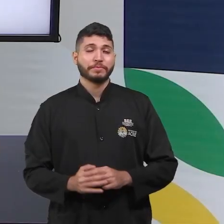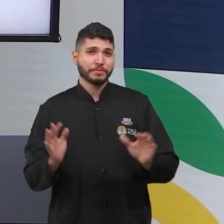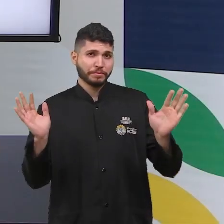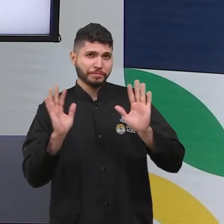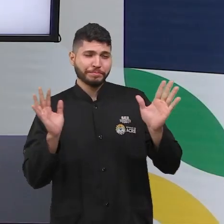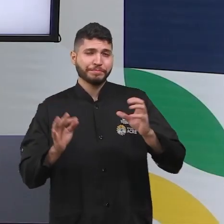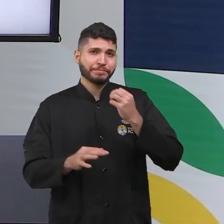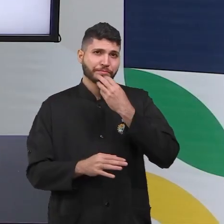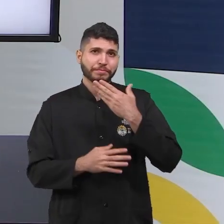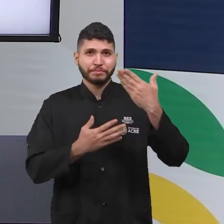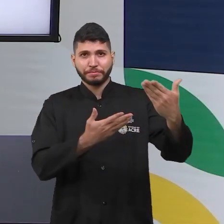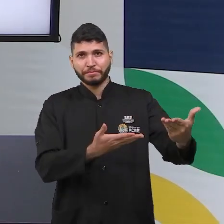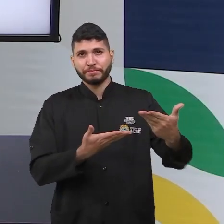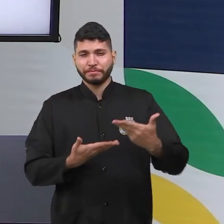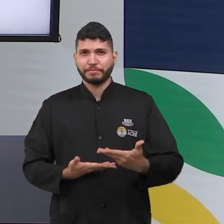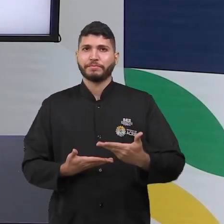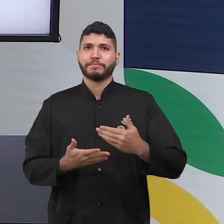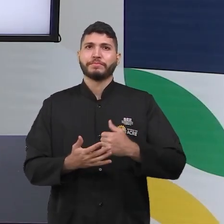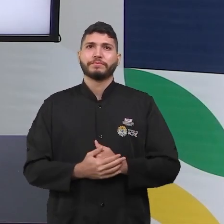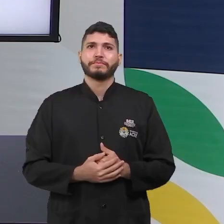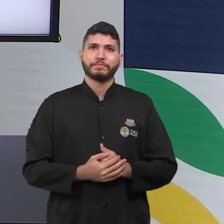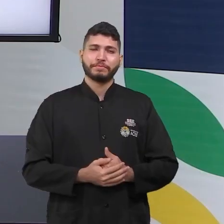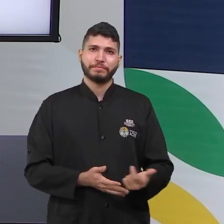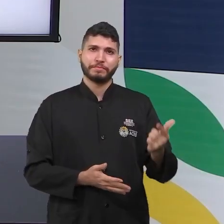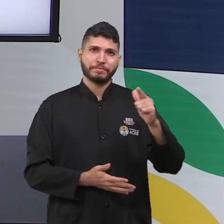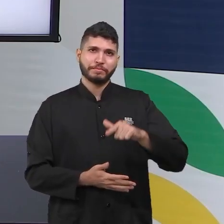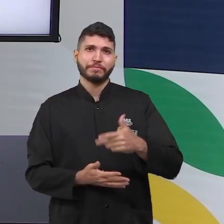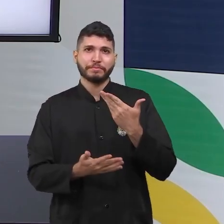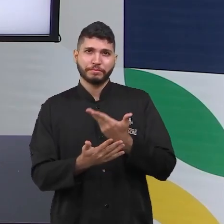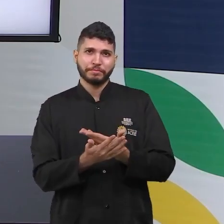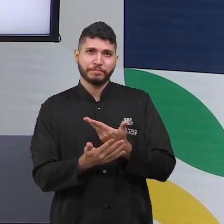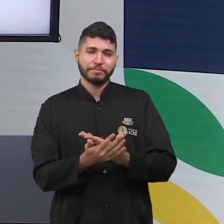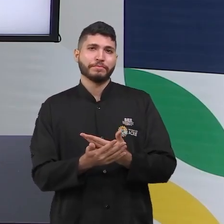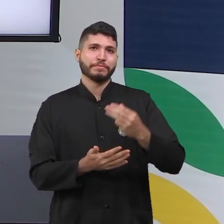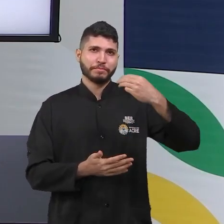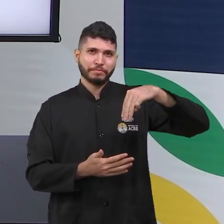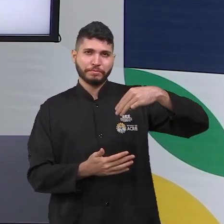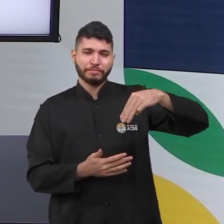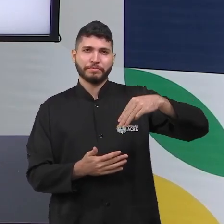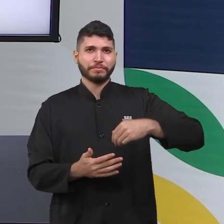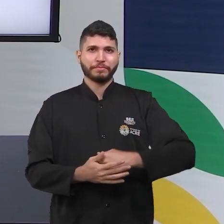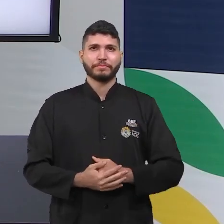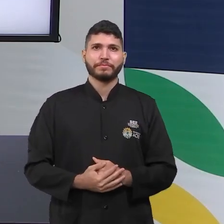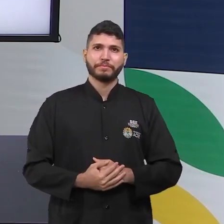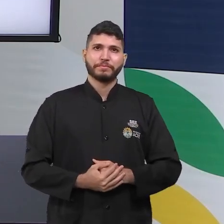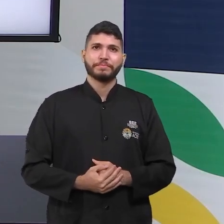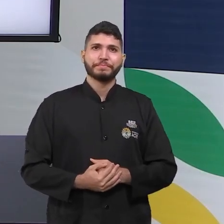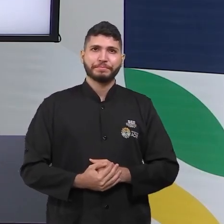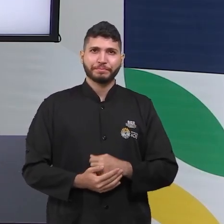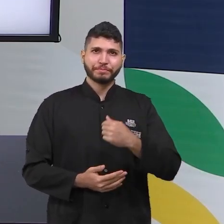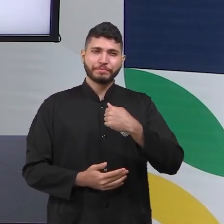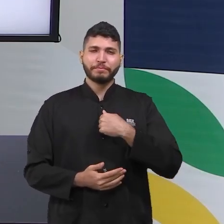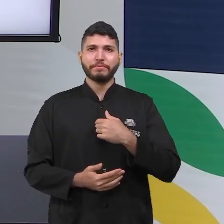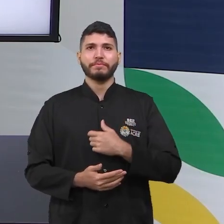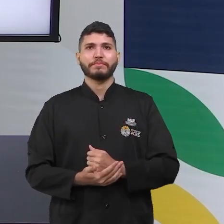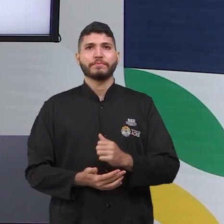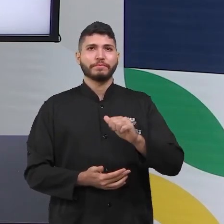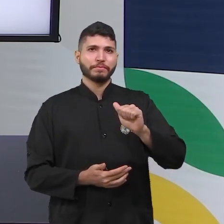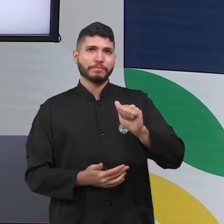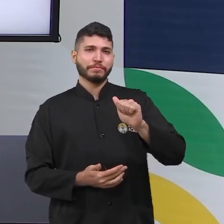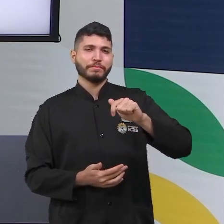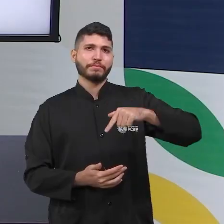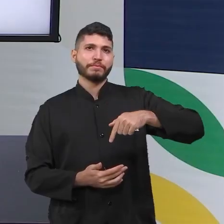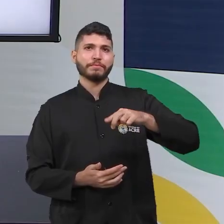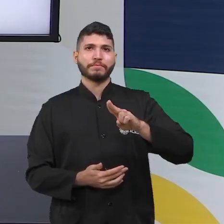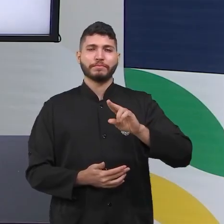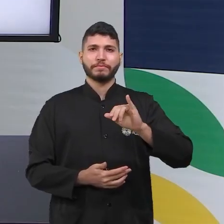Olá, seja muito bem-vindo a mais uma aula de matemática. Eu sou o professor Áquila